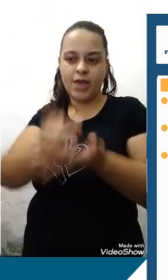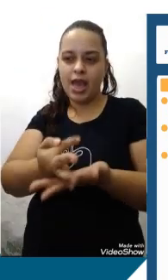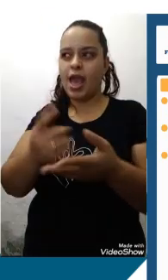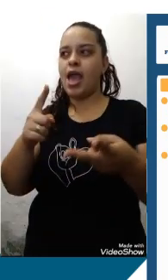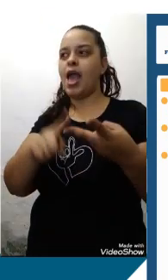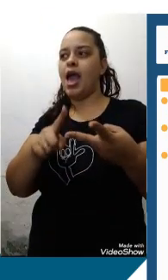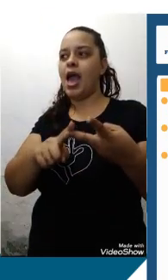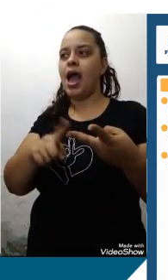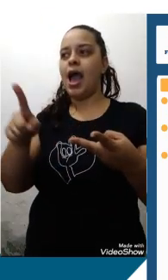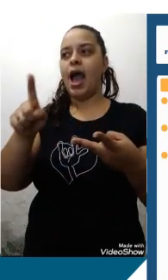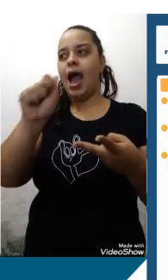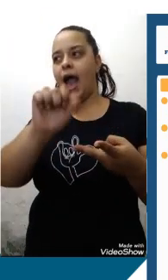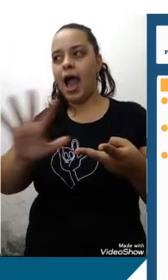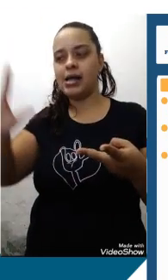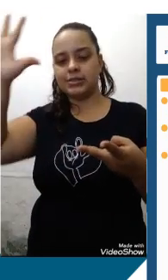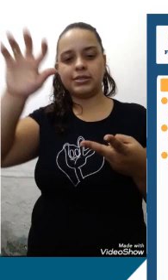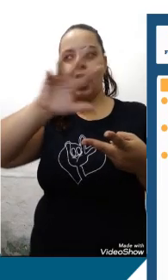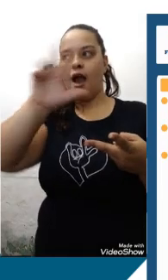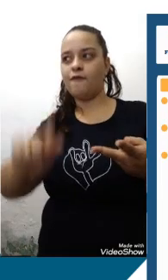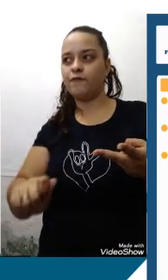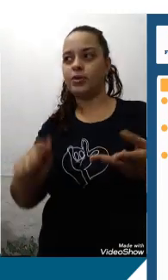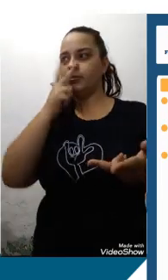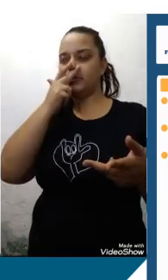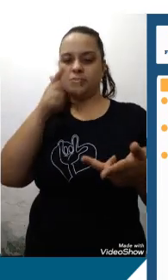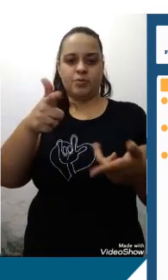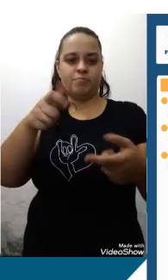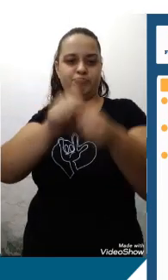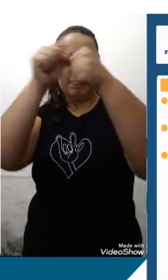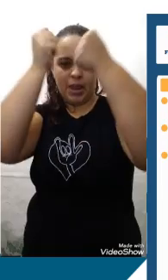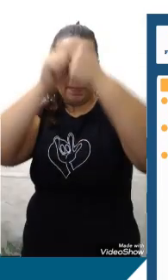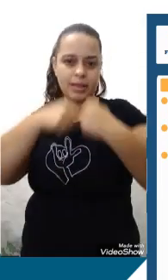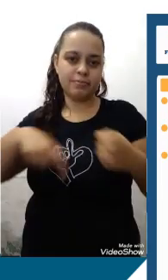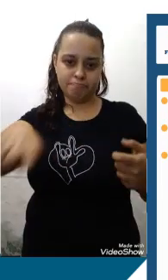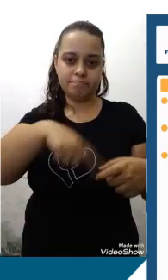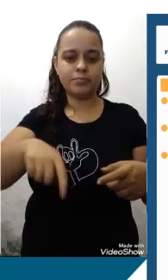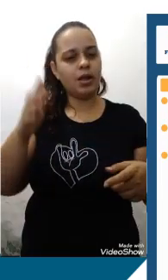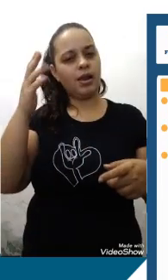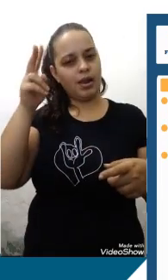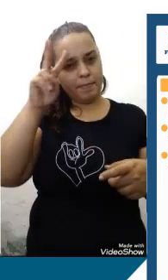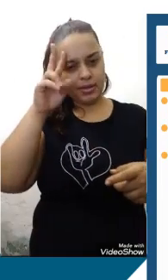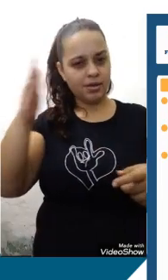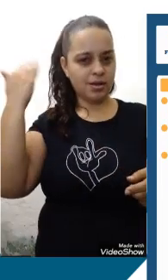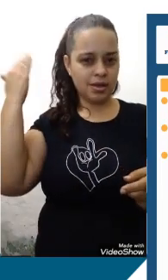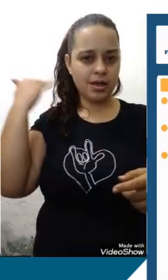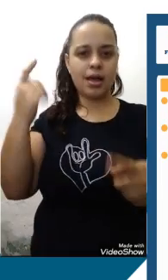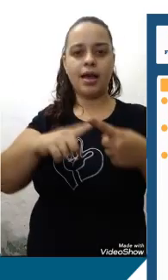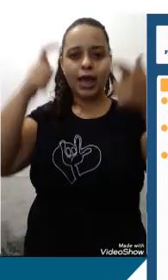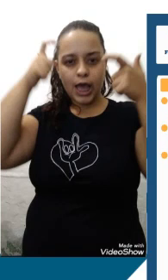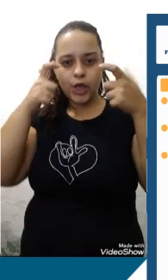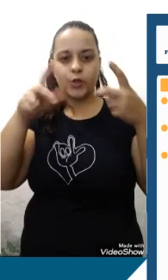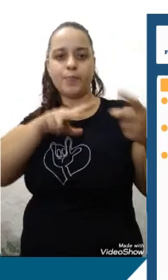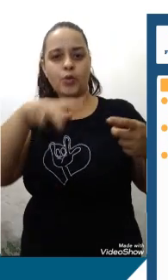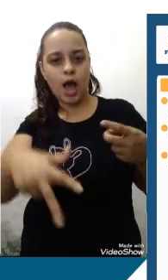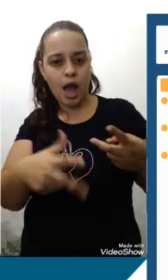terras viciosas de África e Ásia. Vocês lembram do que a gente falou sobre a formação do Reino de Portugal? Será que a gente consegue estabelecer uma